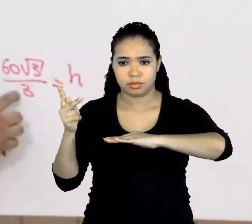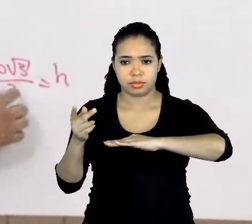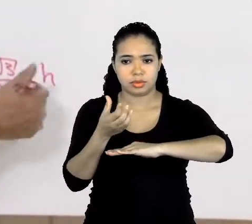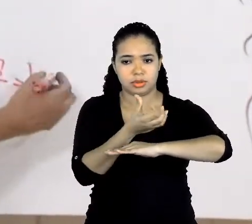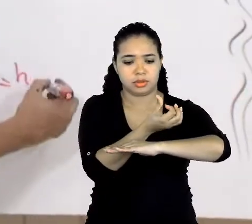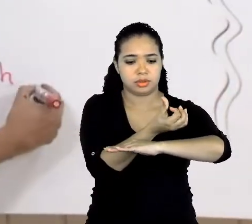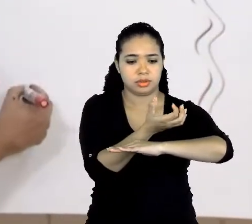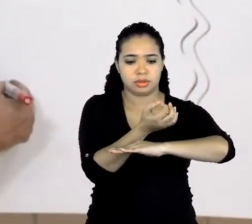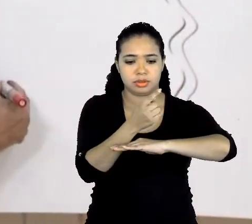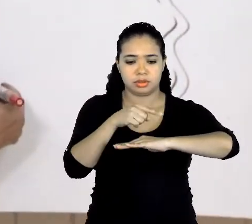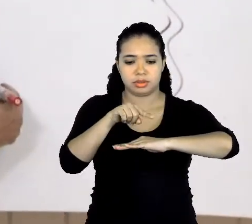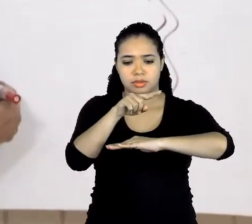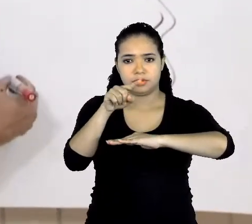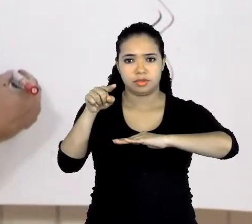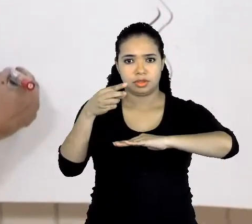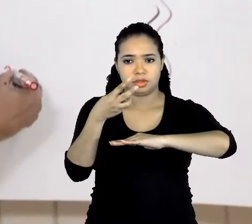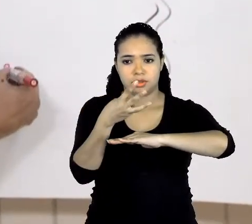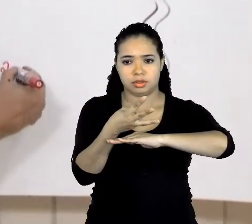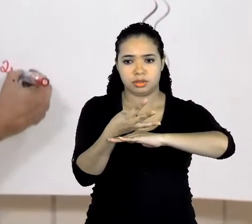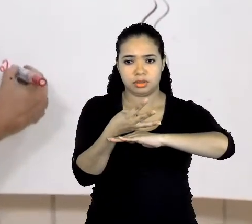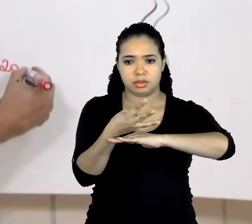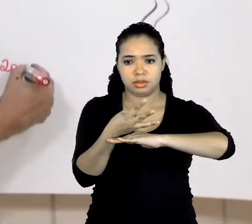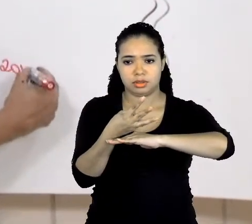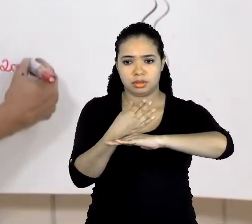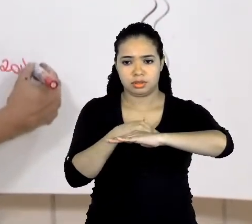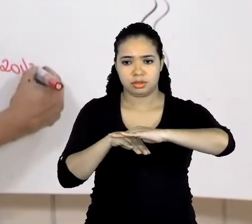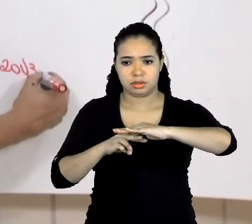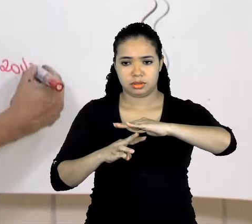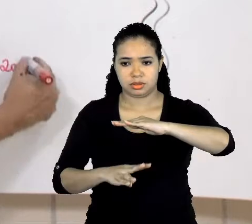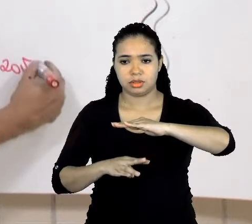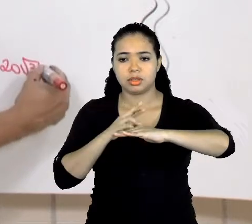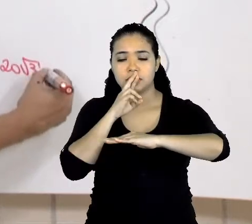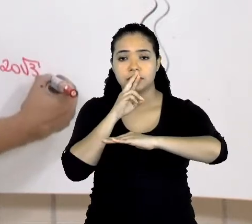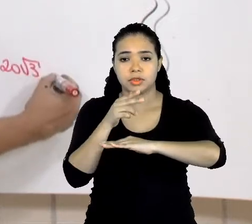60 dividido por 3 são 20.